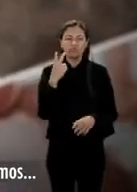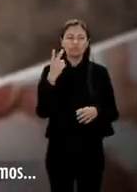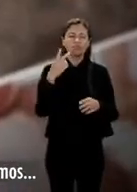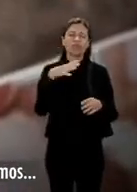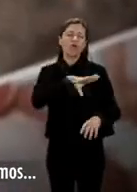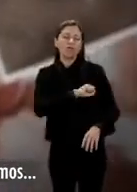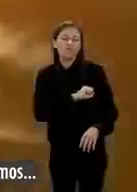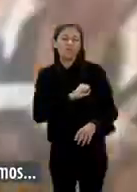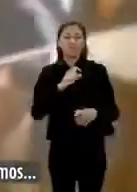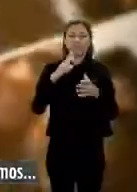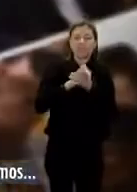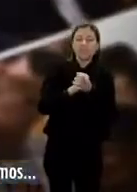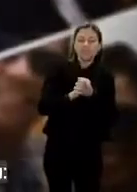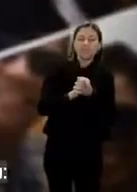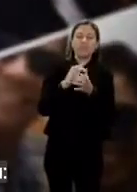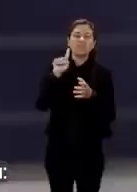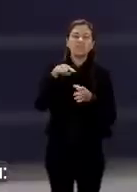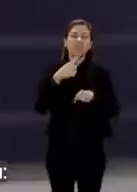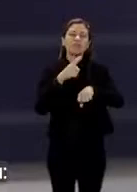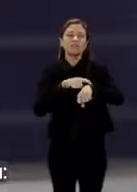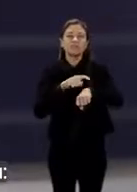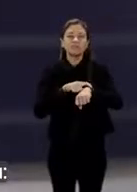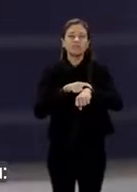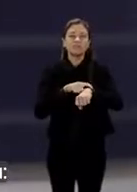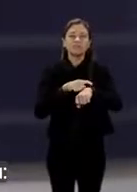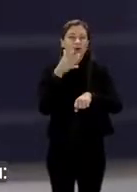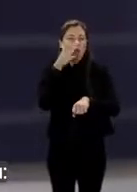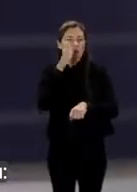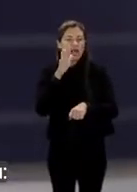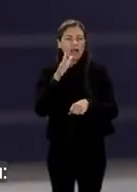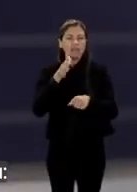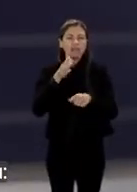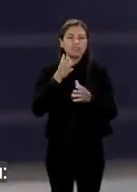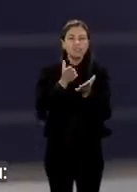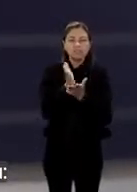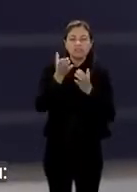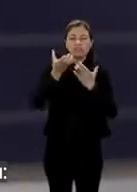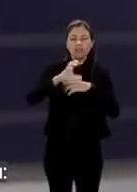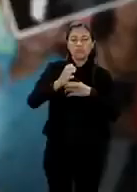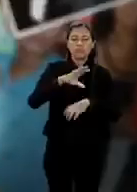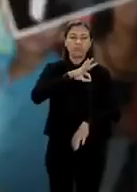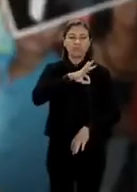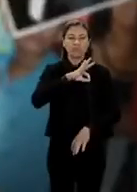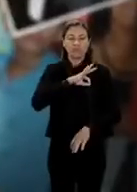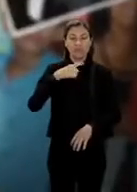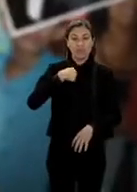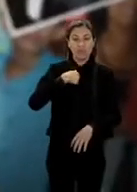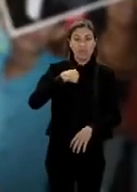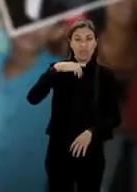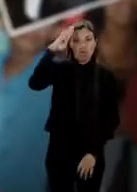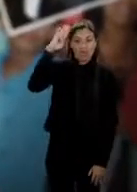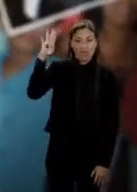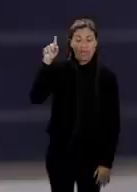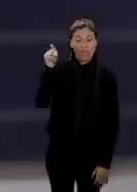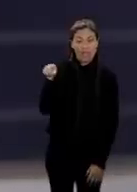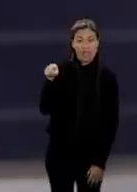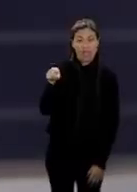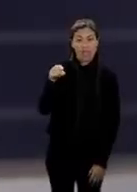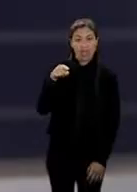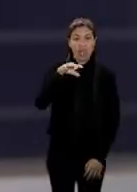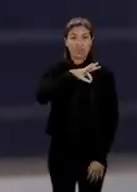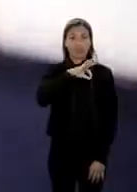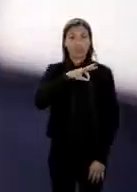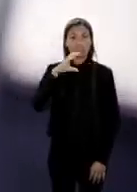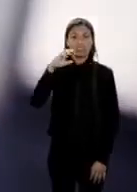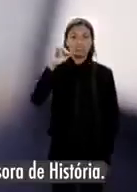nos apaixonamos, nos casamos. Pouco tempo depois, nós passamos quase que juntos para o concurso da polícia. Eu para a polícia militar e ele